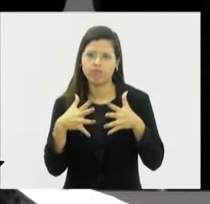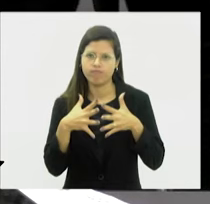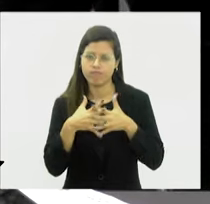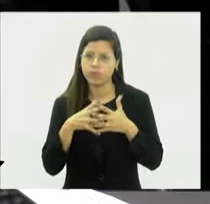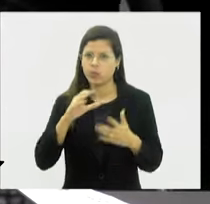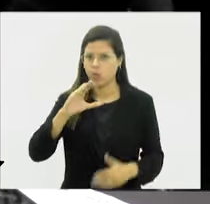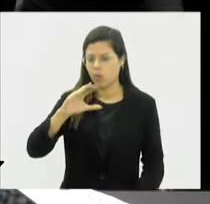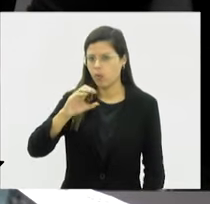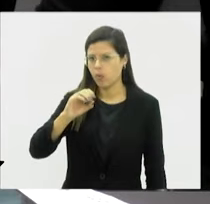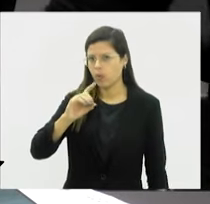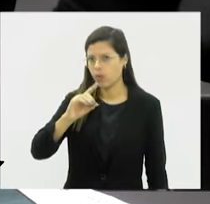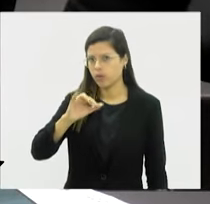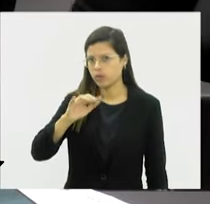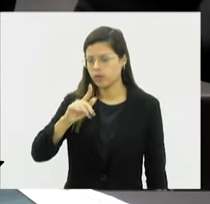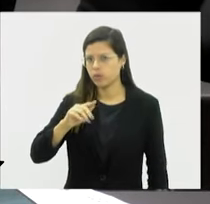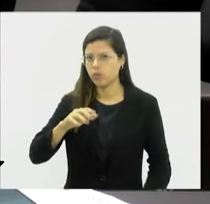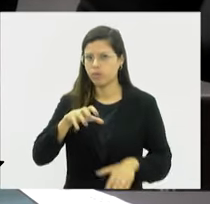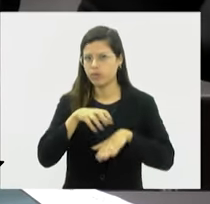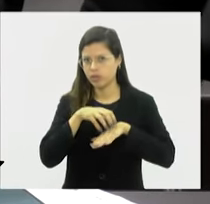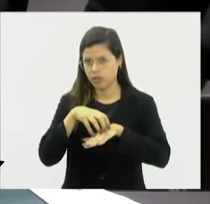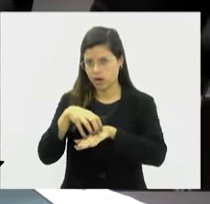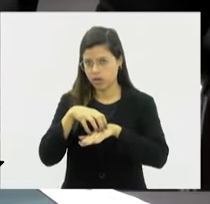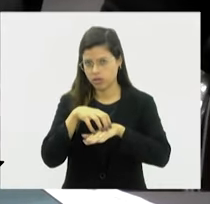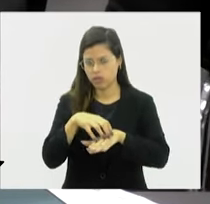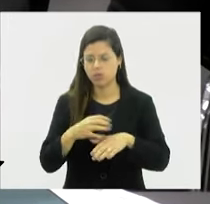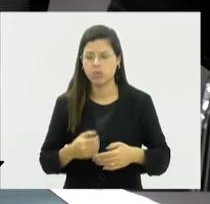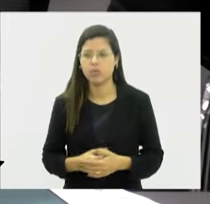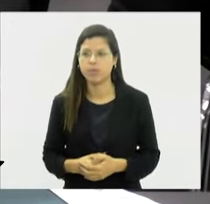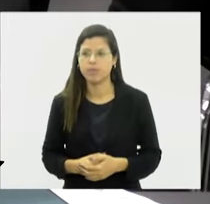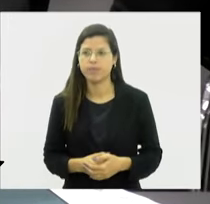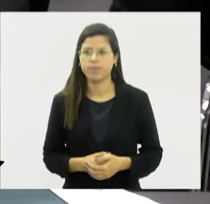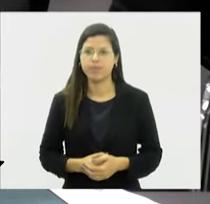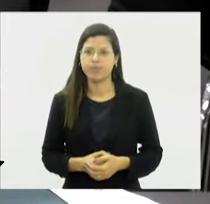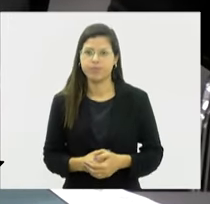isso, deputado. O que Vossa Excelência não deixa